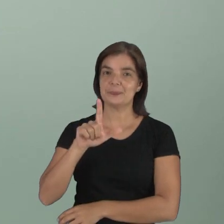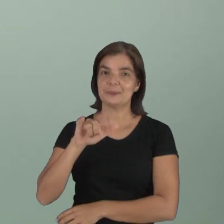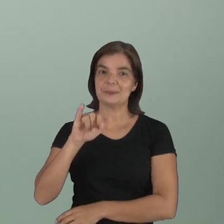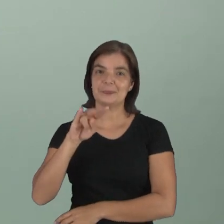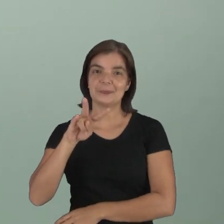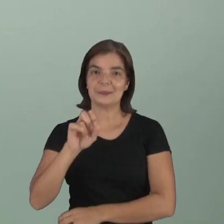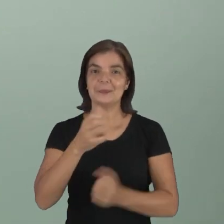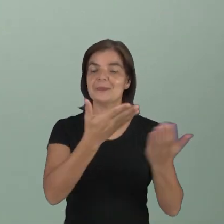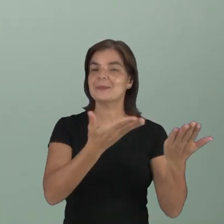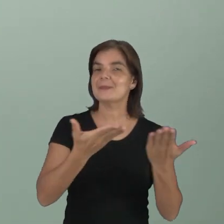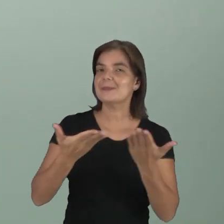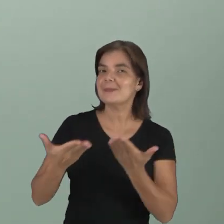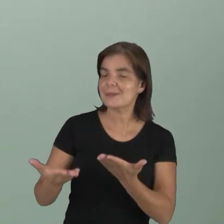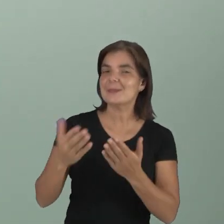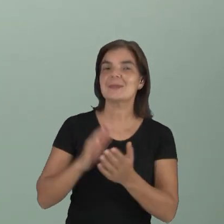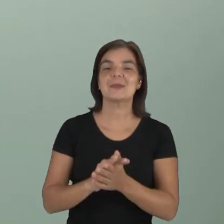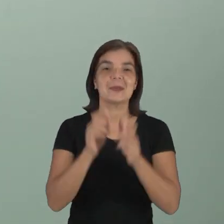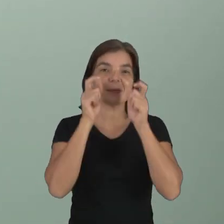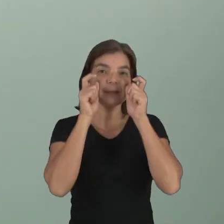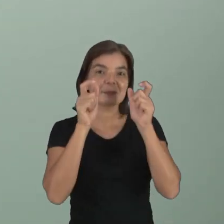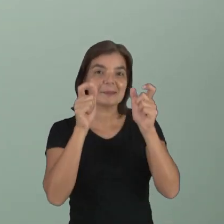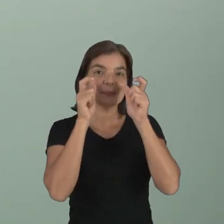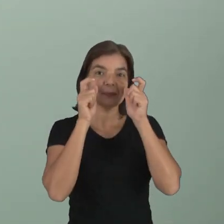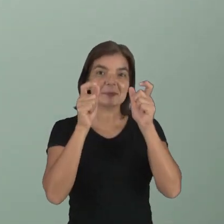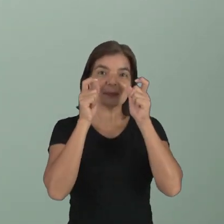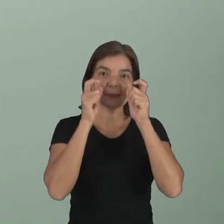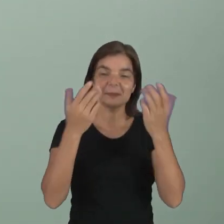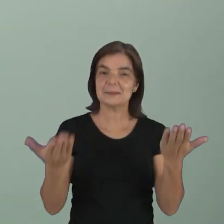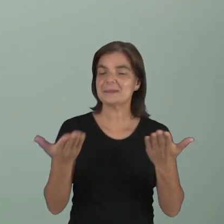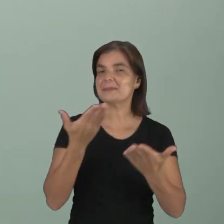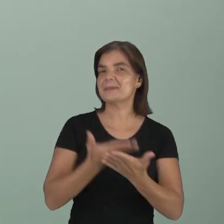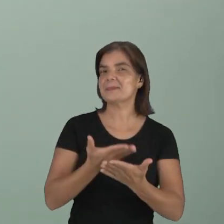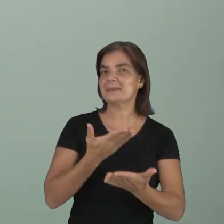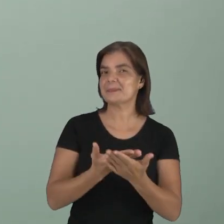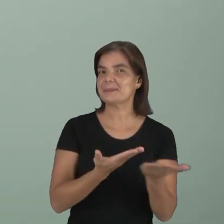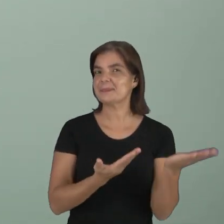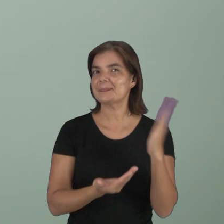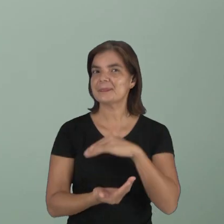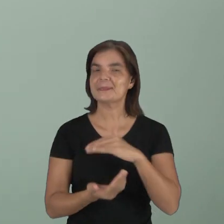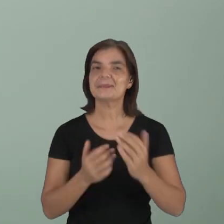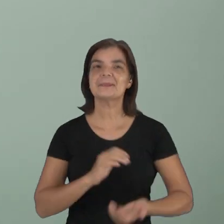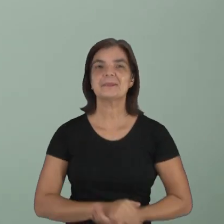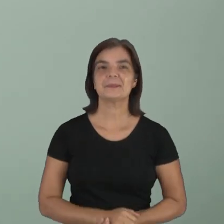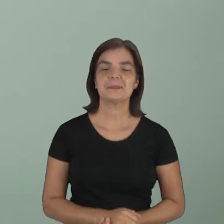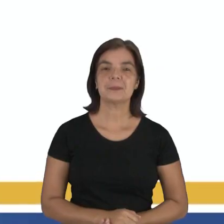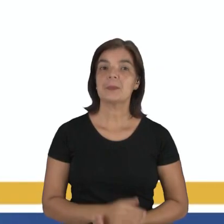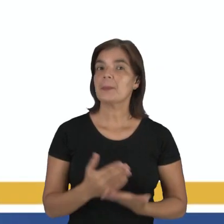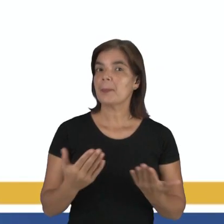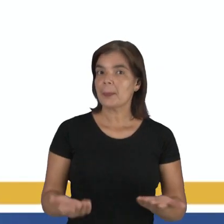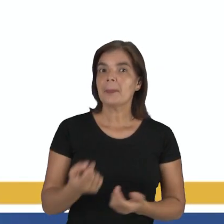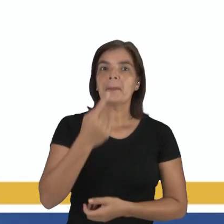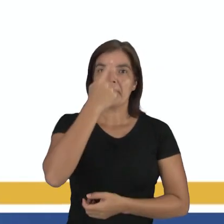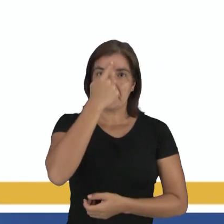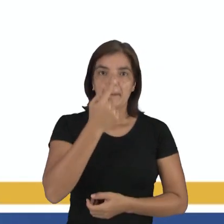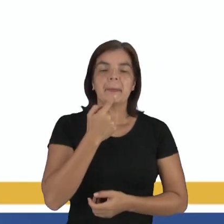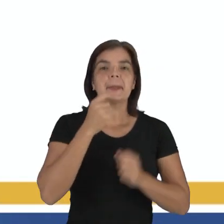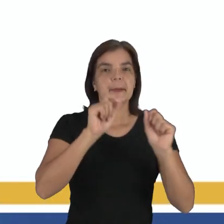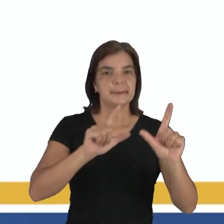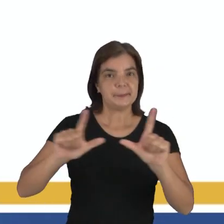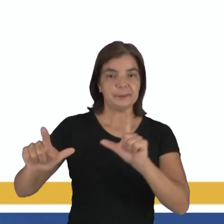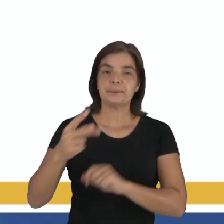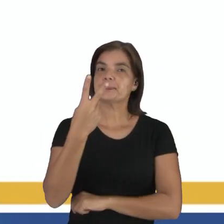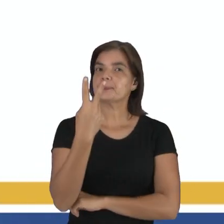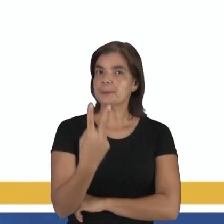Elívia e eu convido vocês a prestarem atenção a esta aula. Vamos lá? Olha só, vocês estão vendo